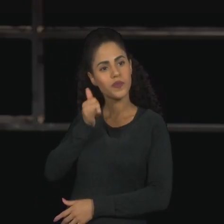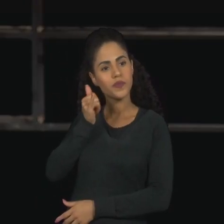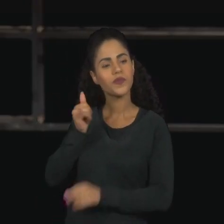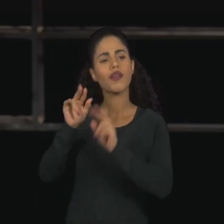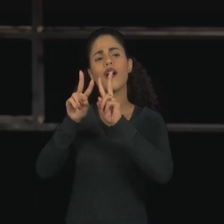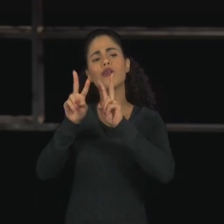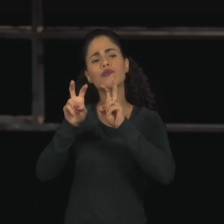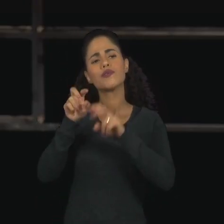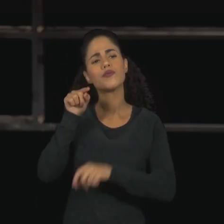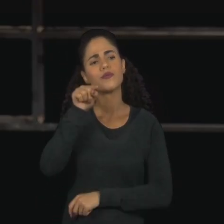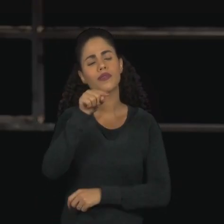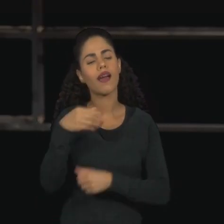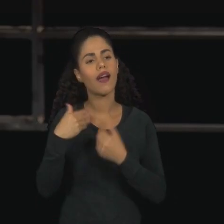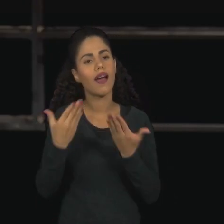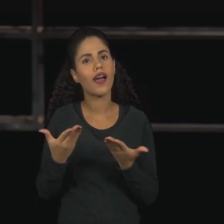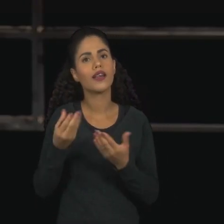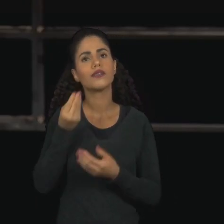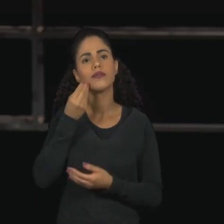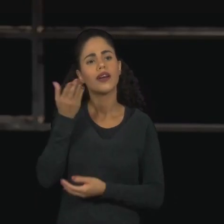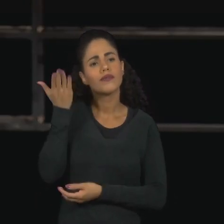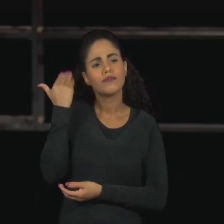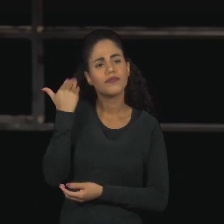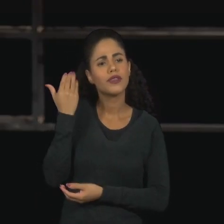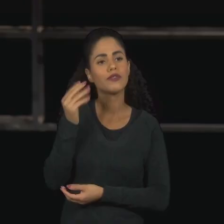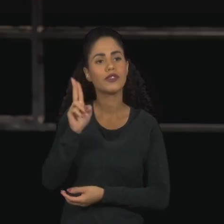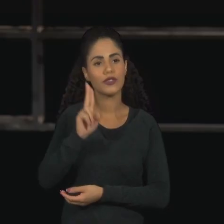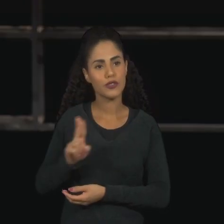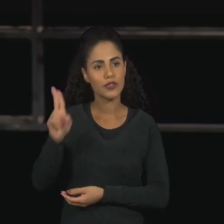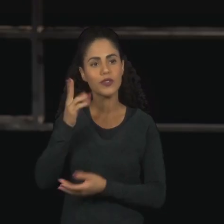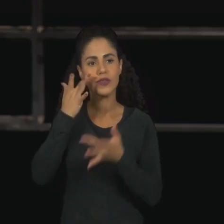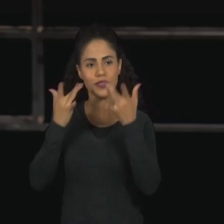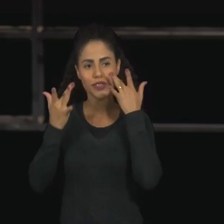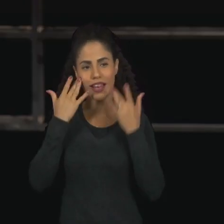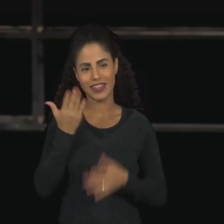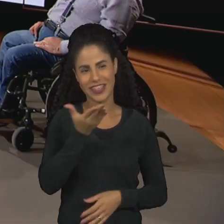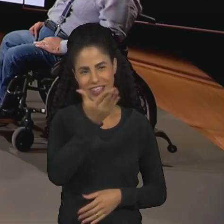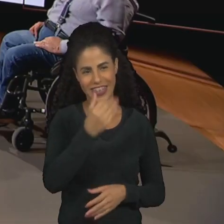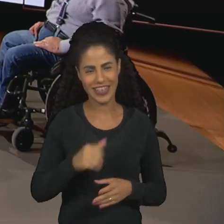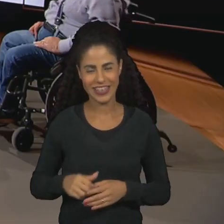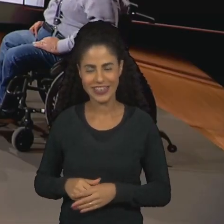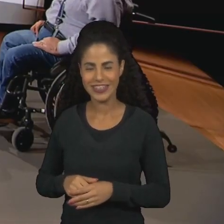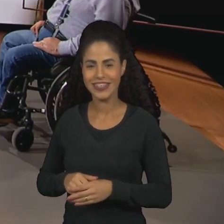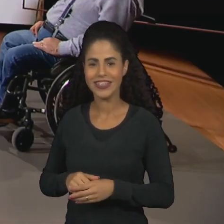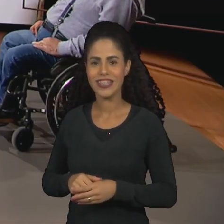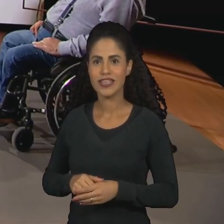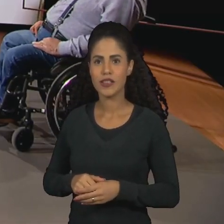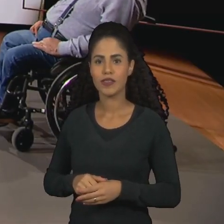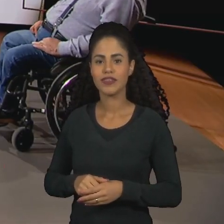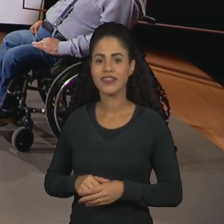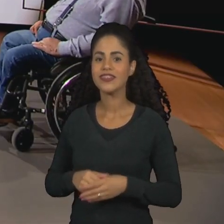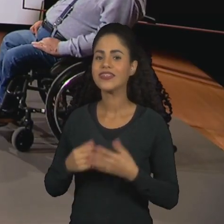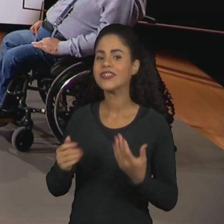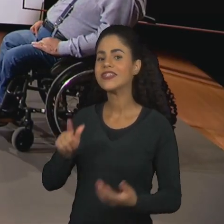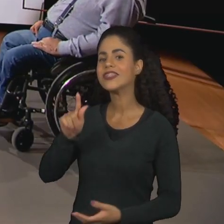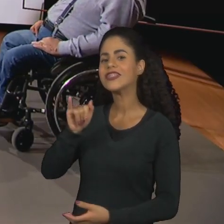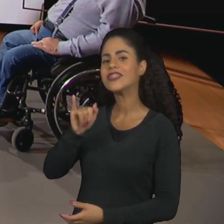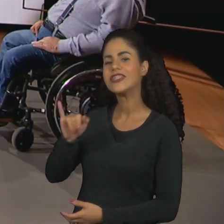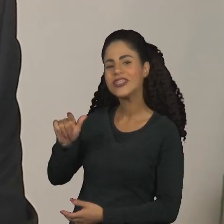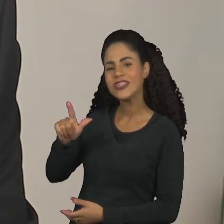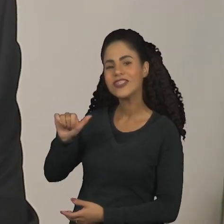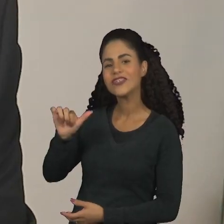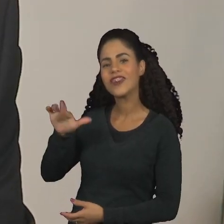fala sobre uma rara incursão sua no universo teatral. Olha só quem é. Gilberto, que